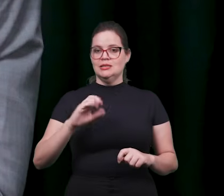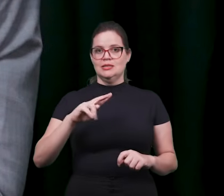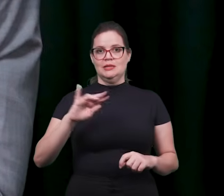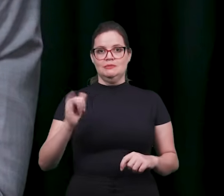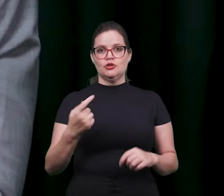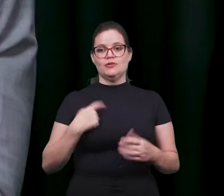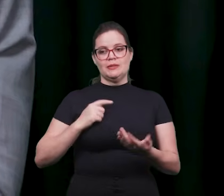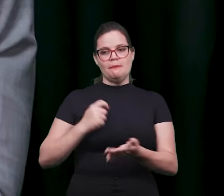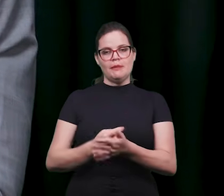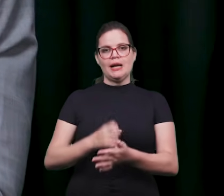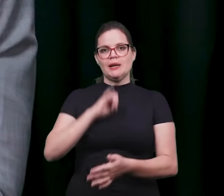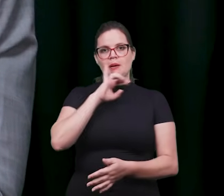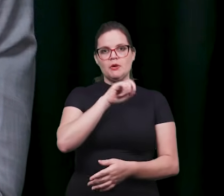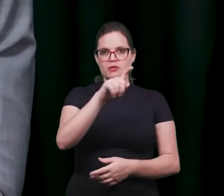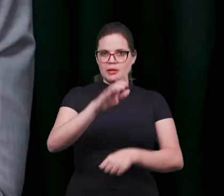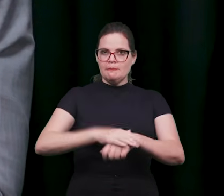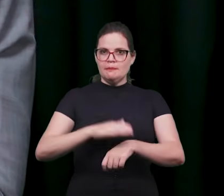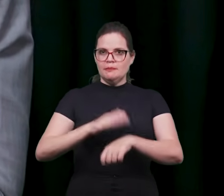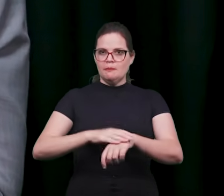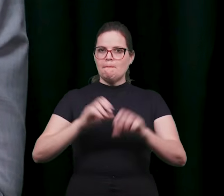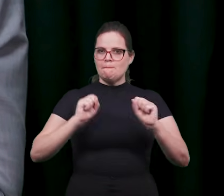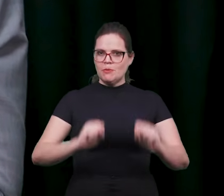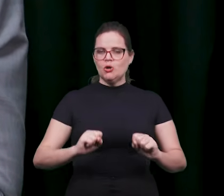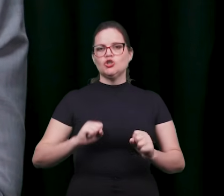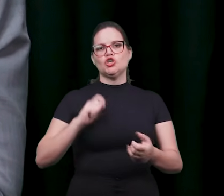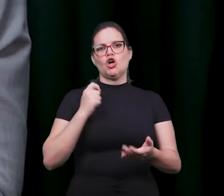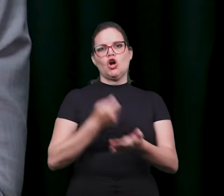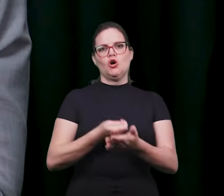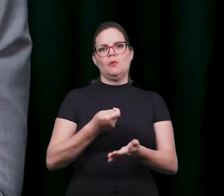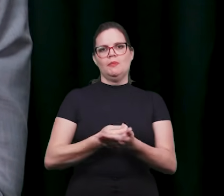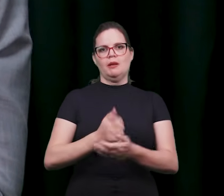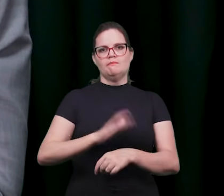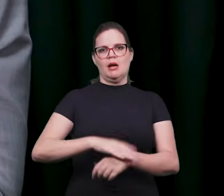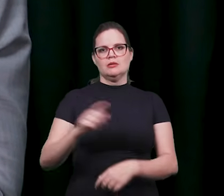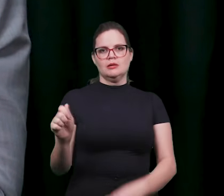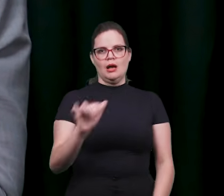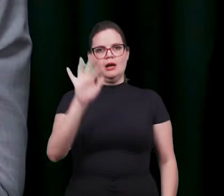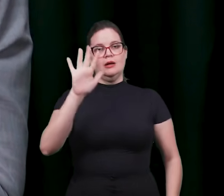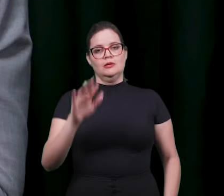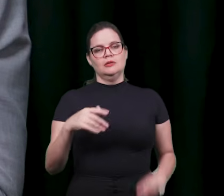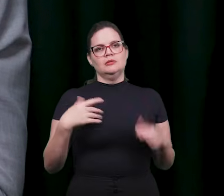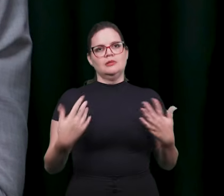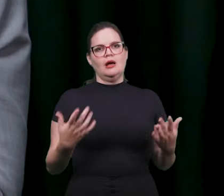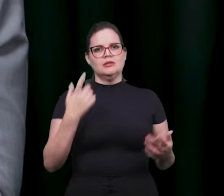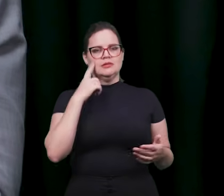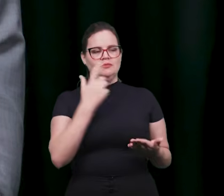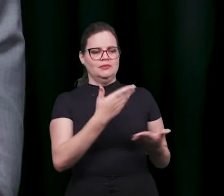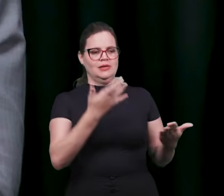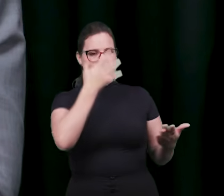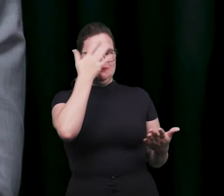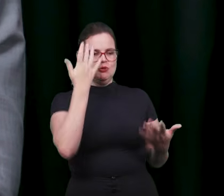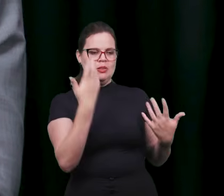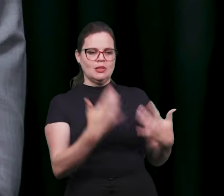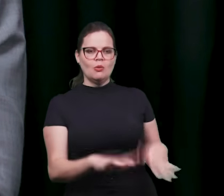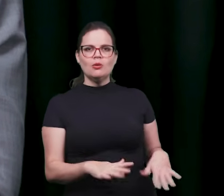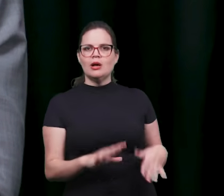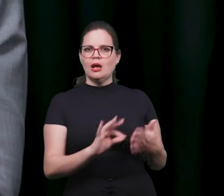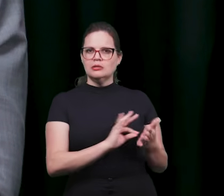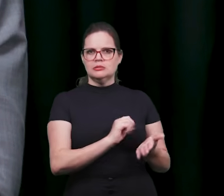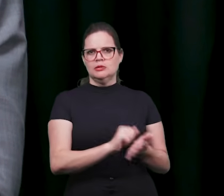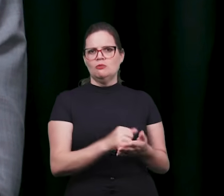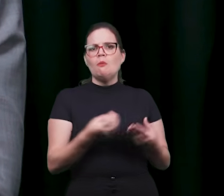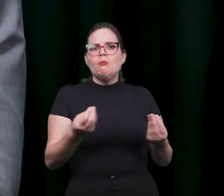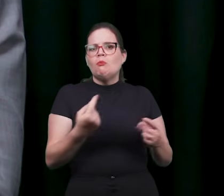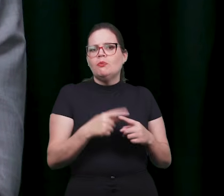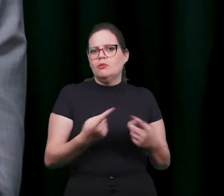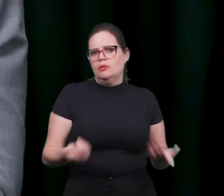você declara seus impostos. Então, assim, eu não vejo motivo para essas pessoas não se formalizarem.